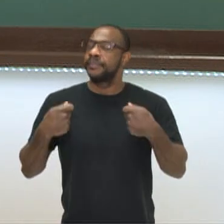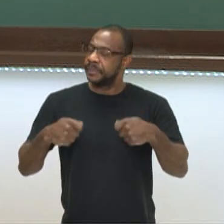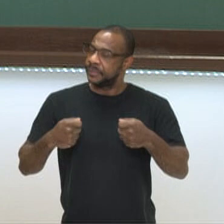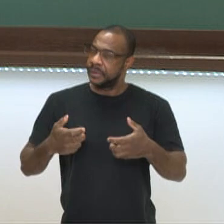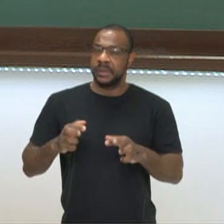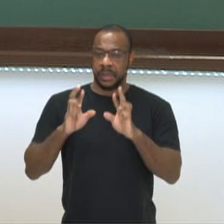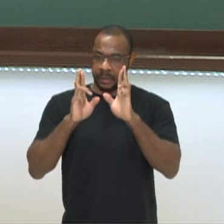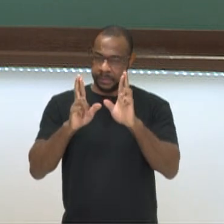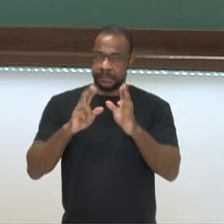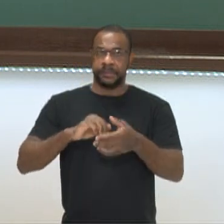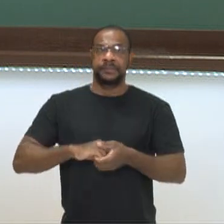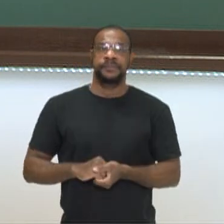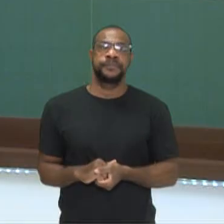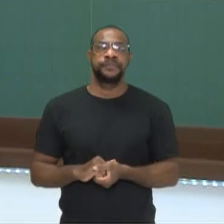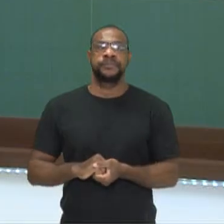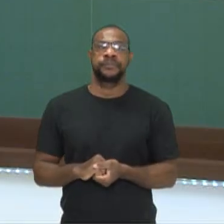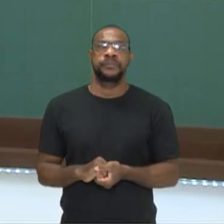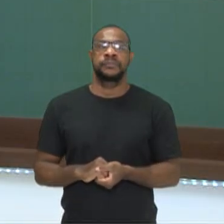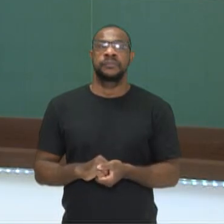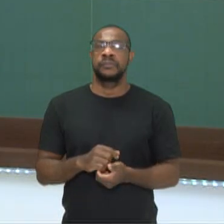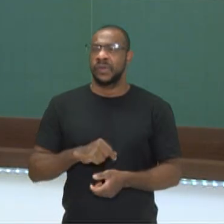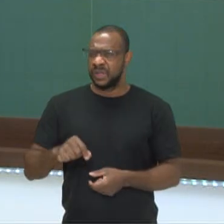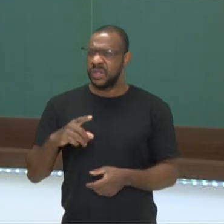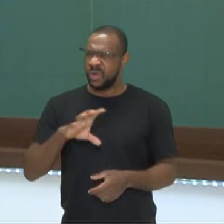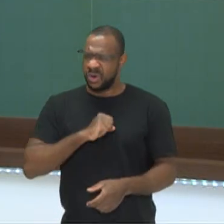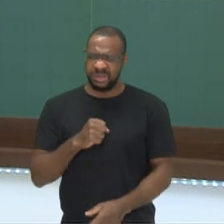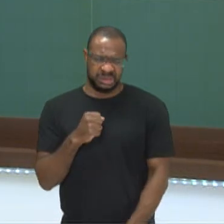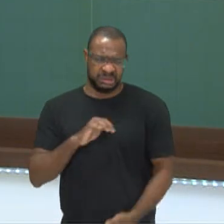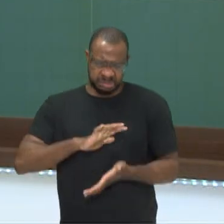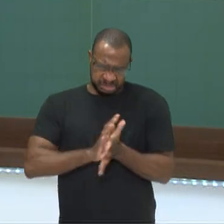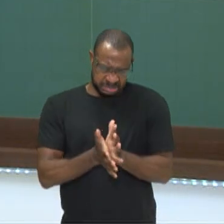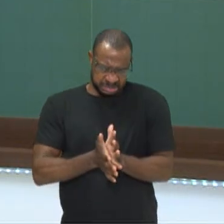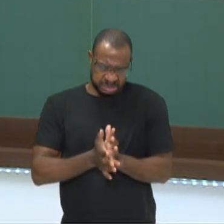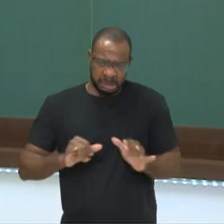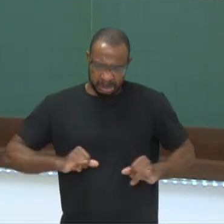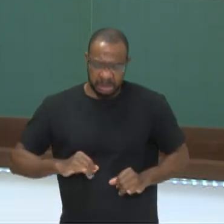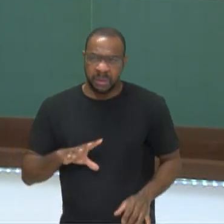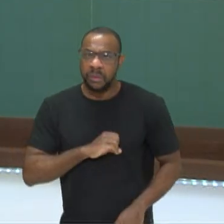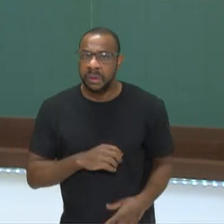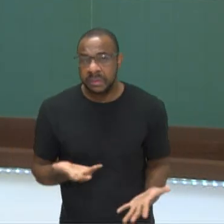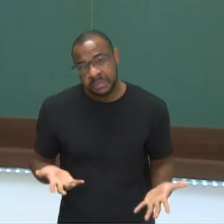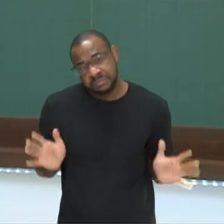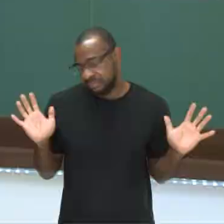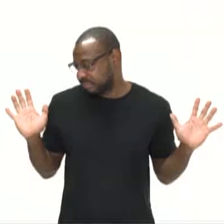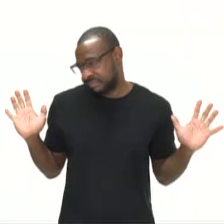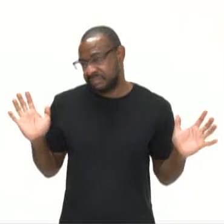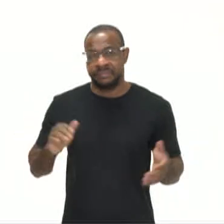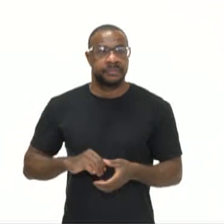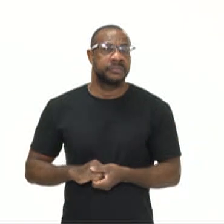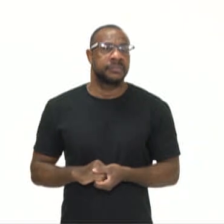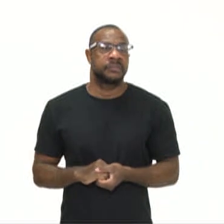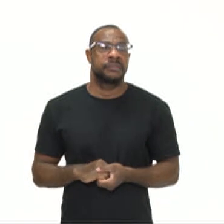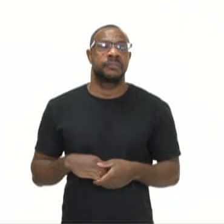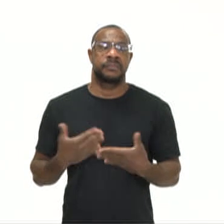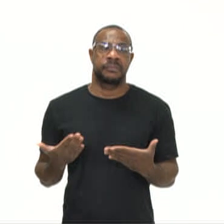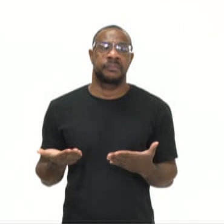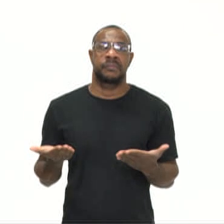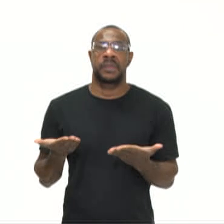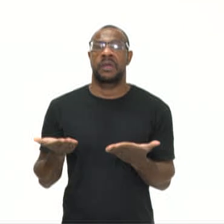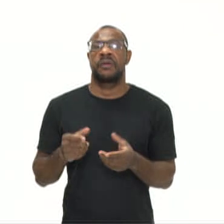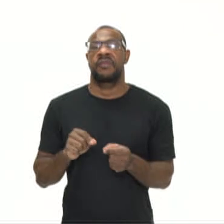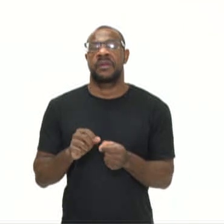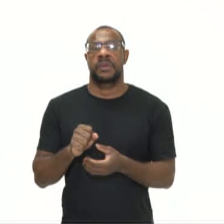desrespeito e a discriminação. Ninguém gosta de ser discriminado por ser como é ou por aquilo que acredita. Bom, agora vamos fazer